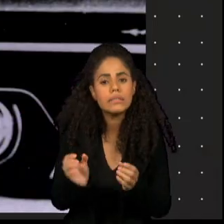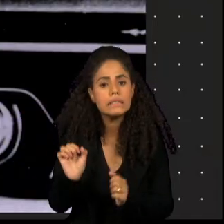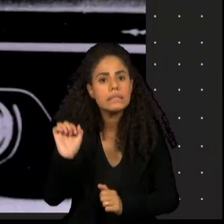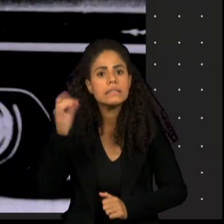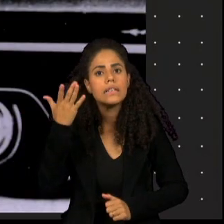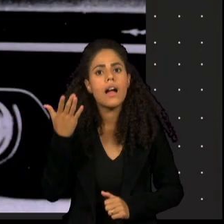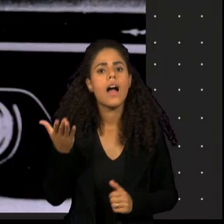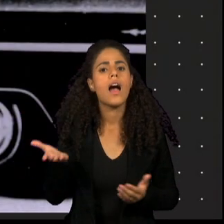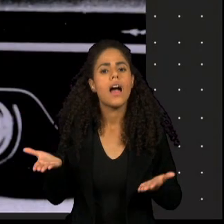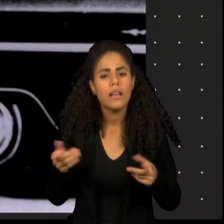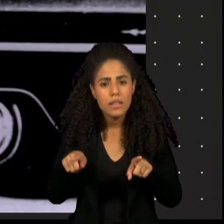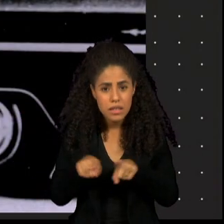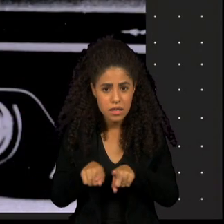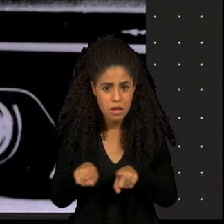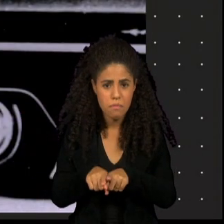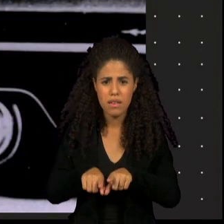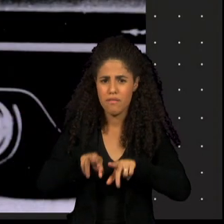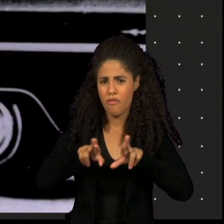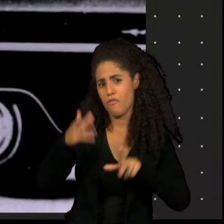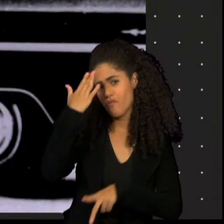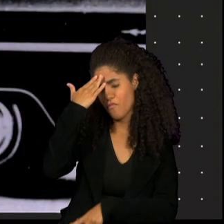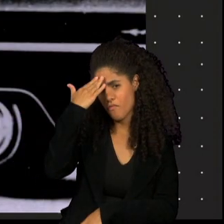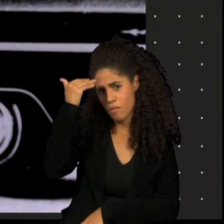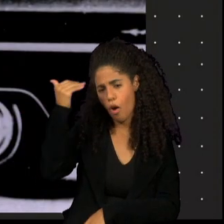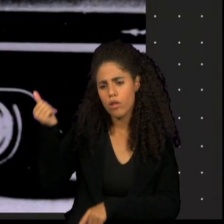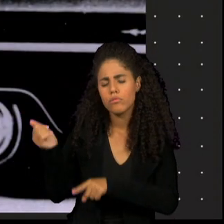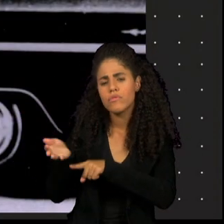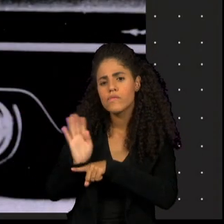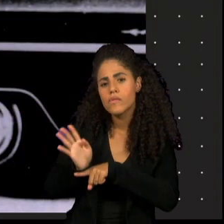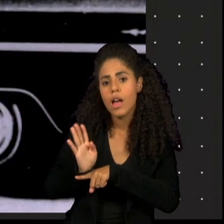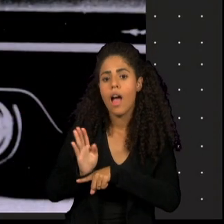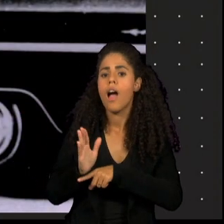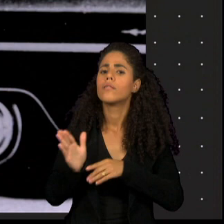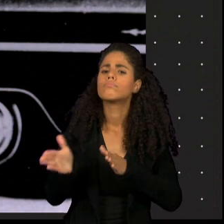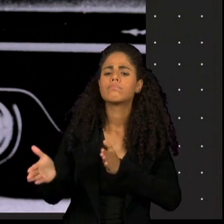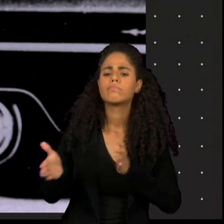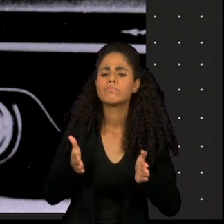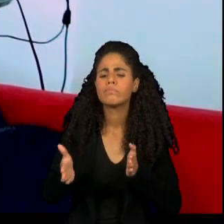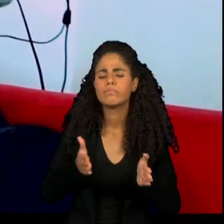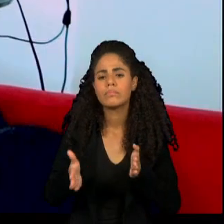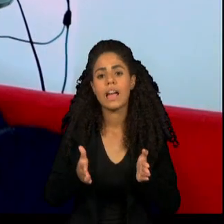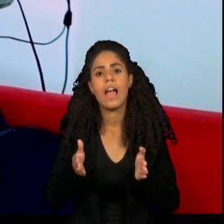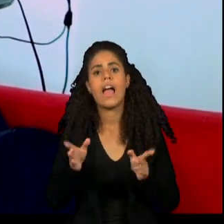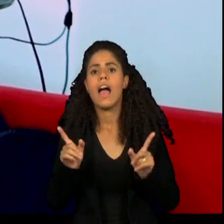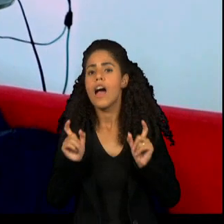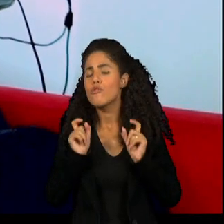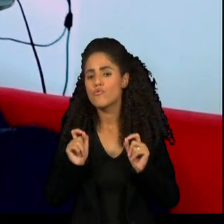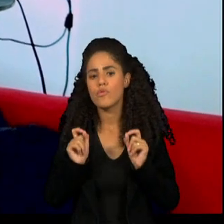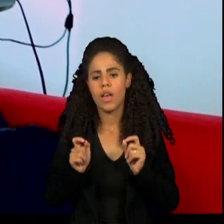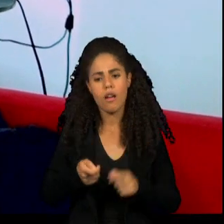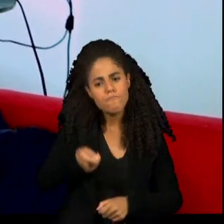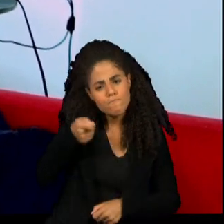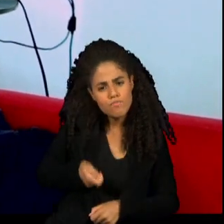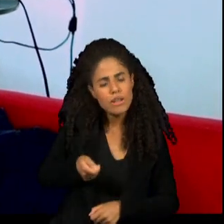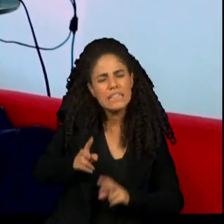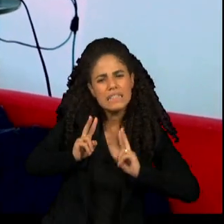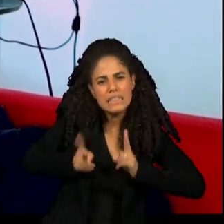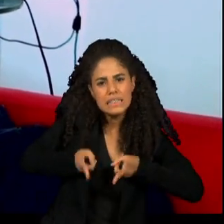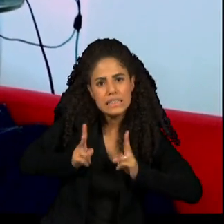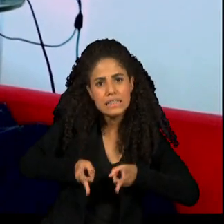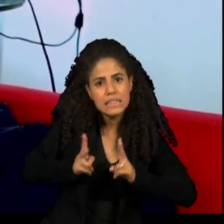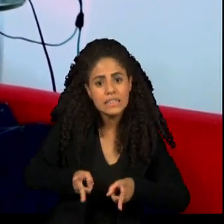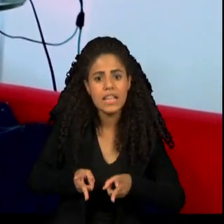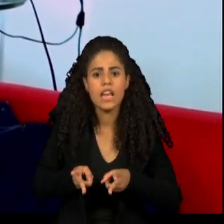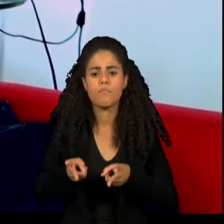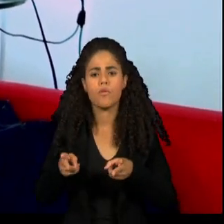O Bandido da Luz Vermelha. E a partir desse momento ela rechaça o